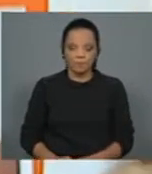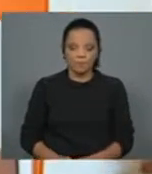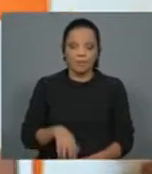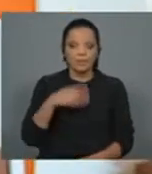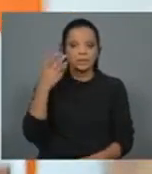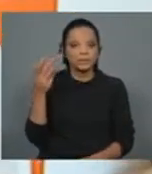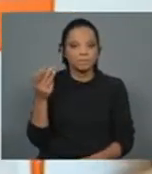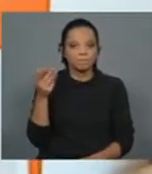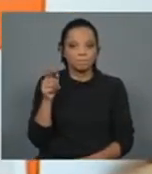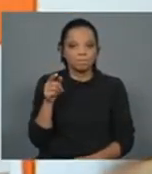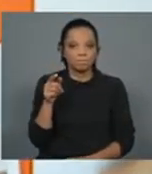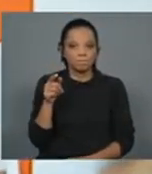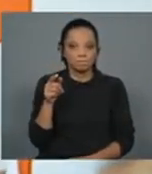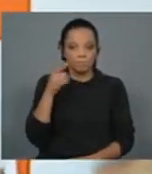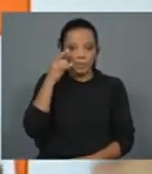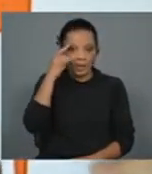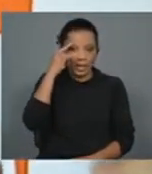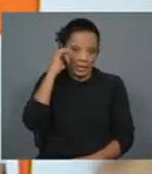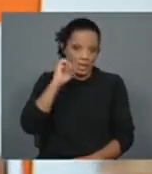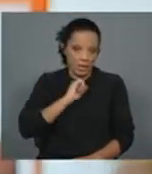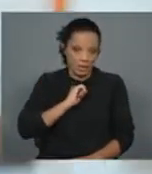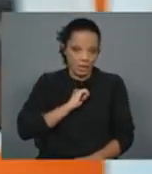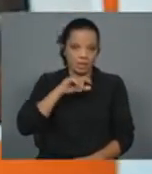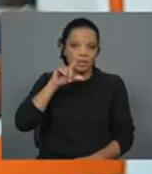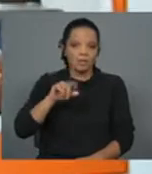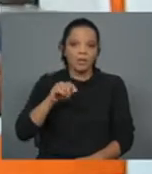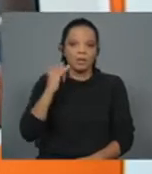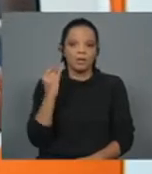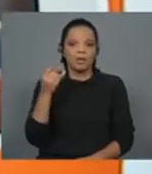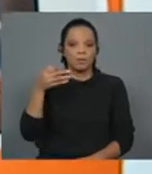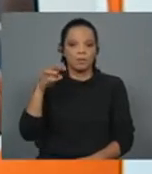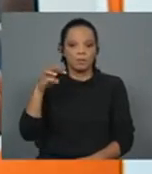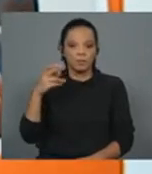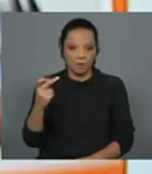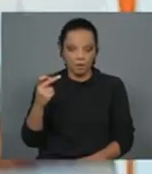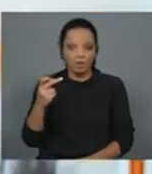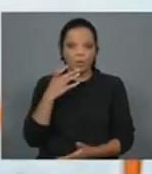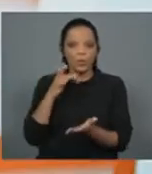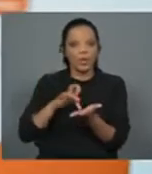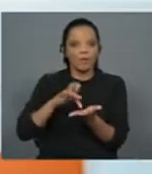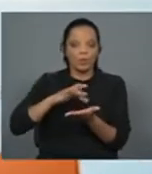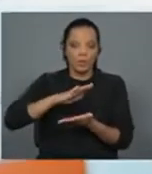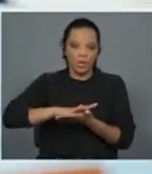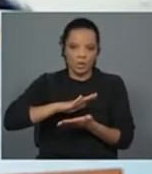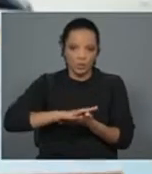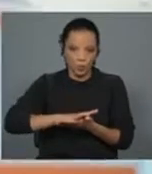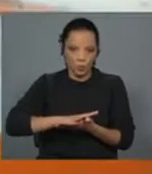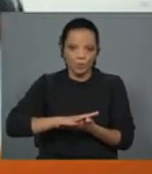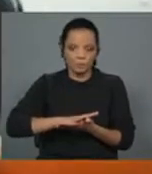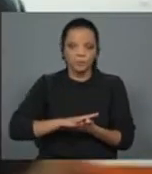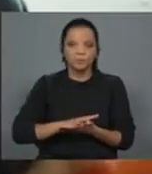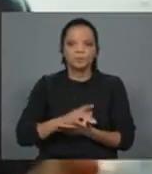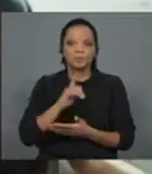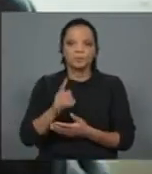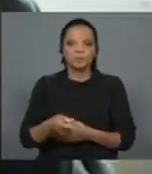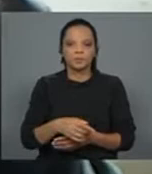ideia portanto, a minha ideia do IPMA, portanto, que editou o livro, foi,